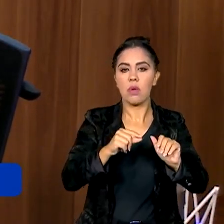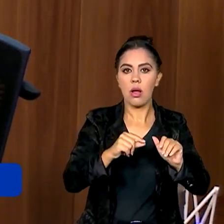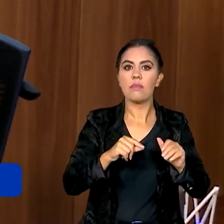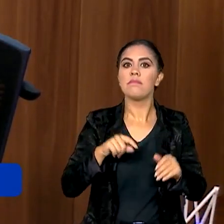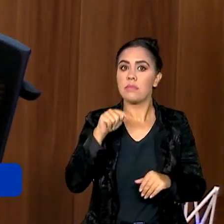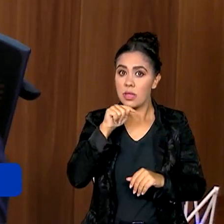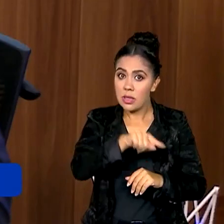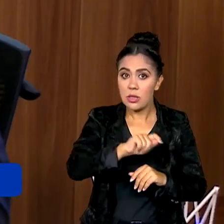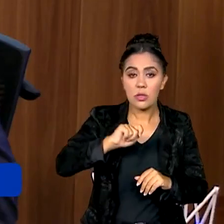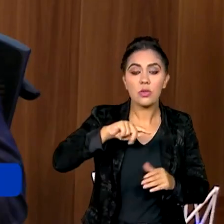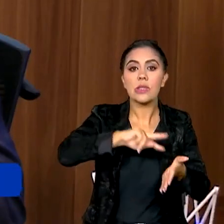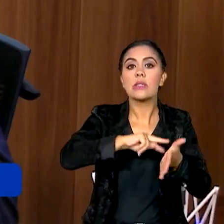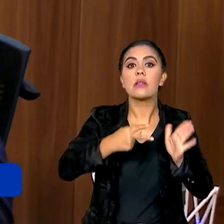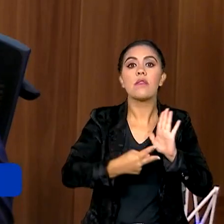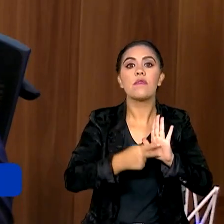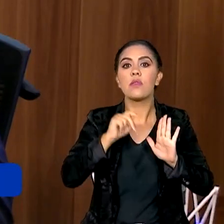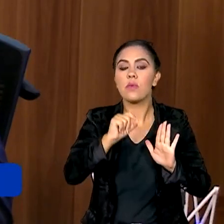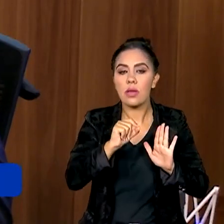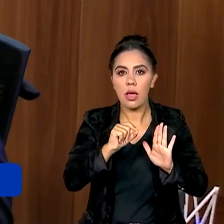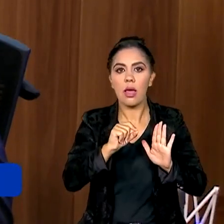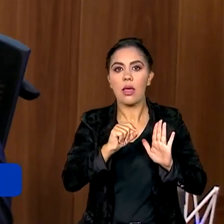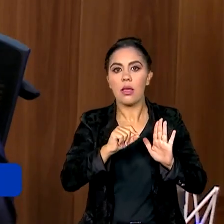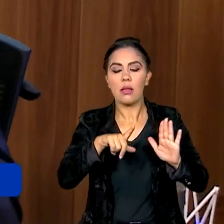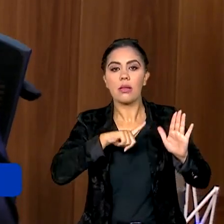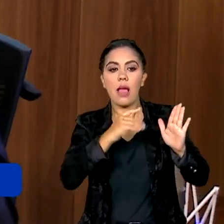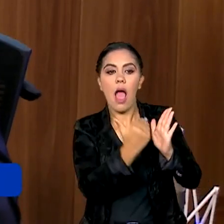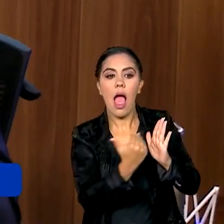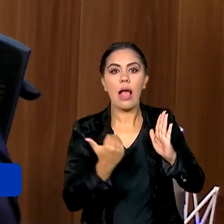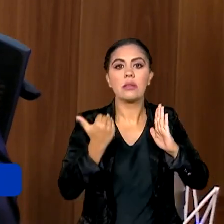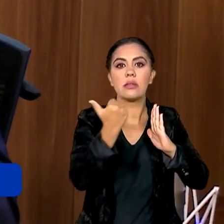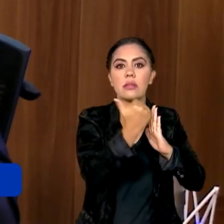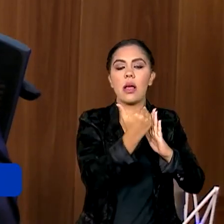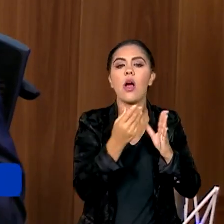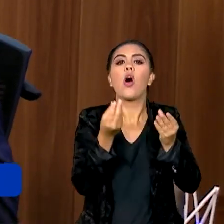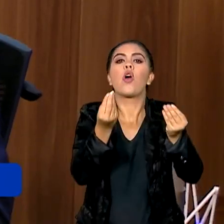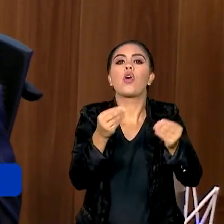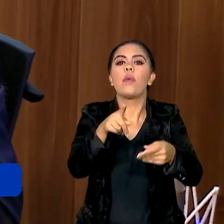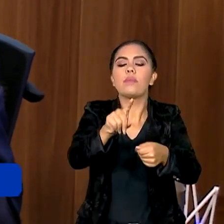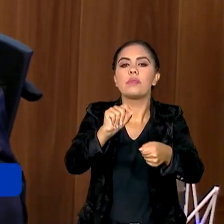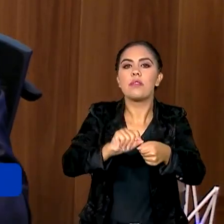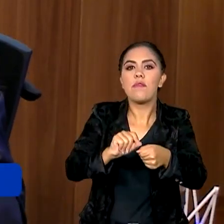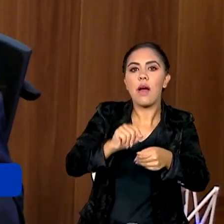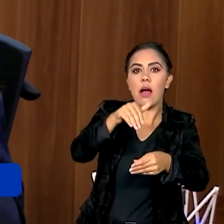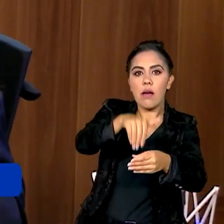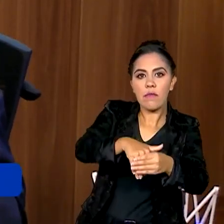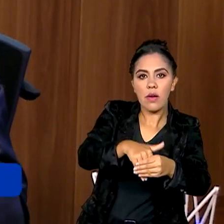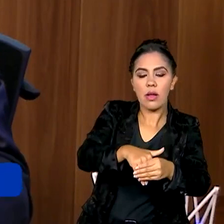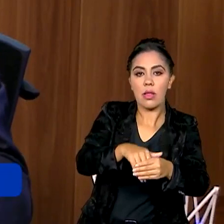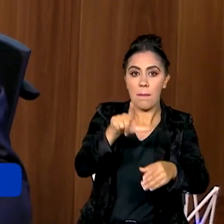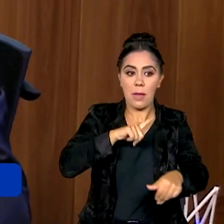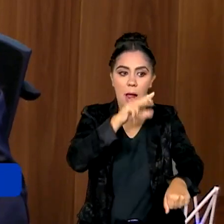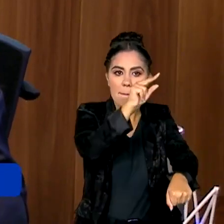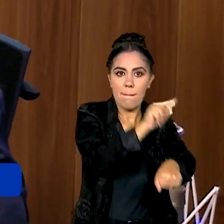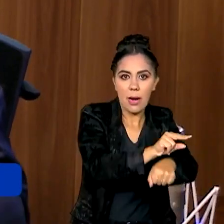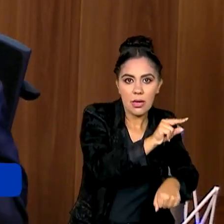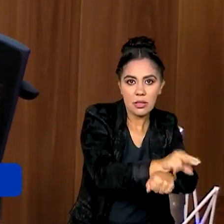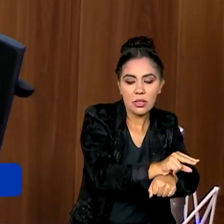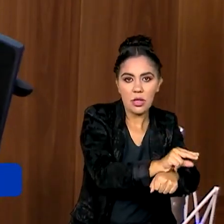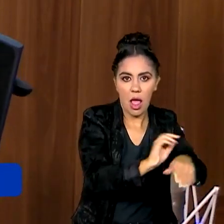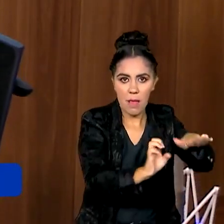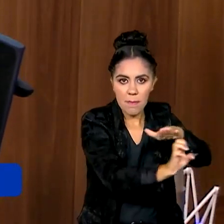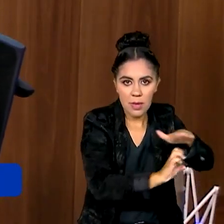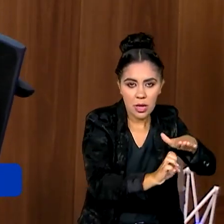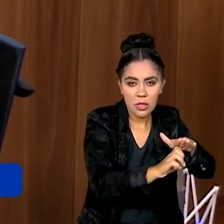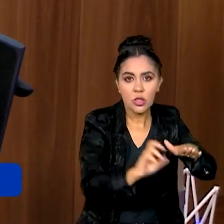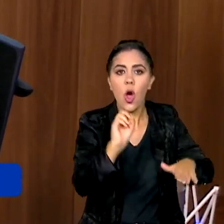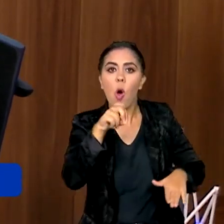um excesso de apetite ao risco. Como é que você votaria? Para preservar, proteger a empresa ou para colocar